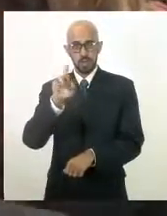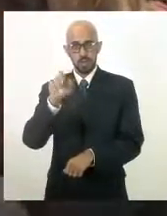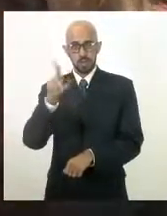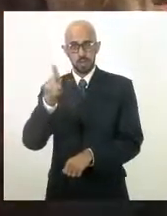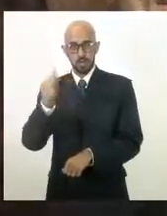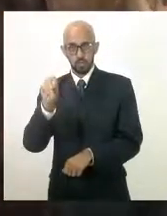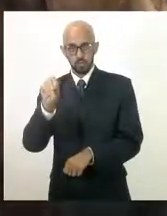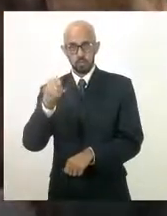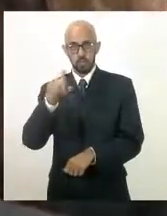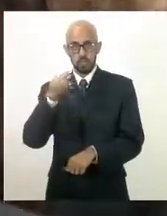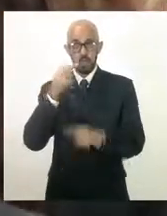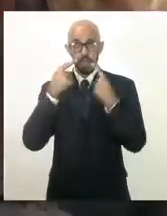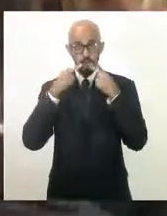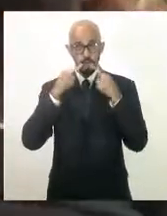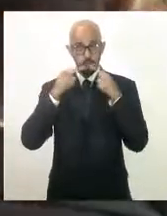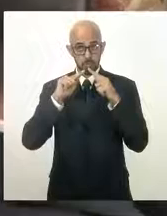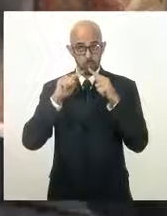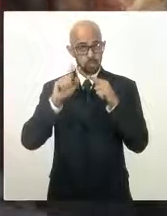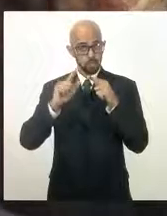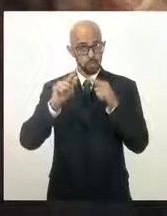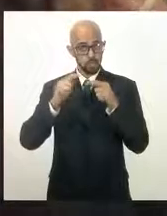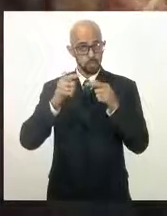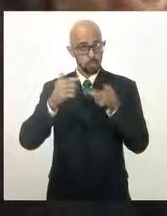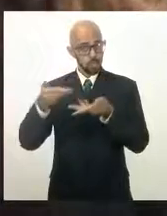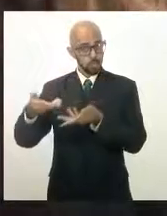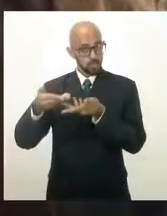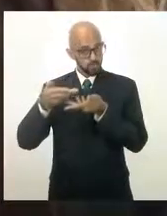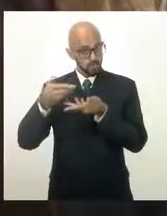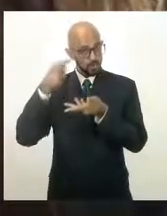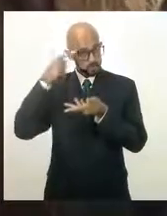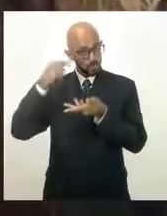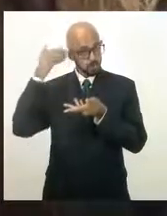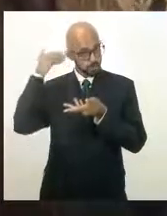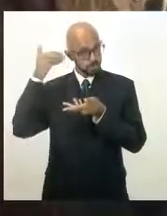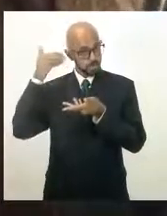ele reclamou que a gente não mandou convite na semana passada, viu, Fabi?